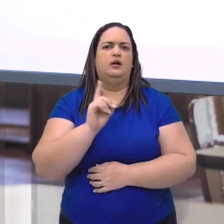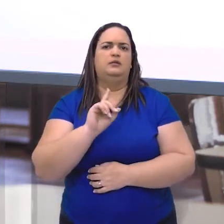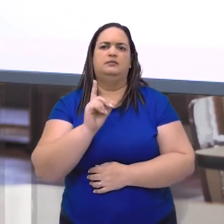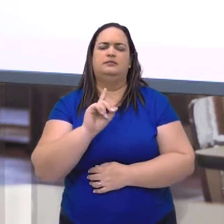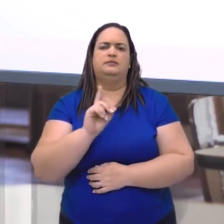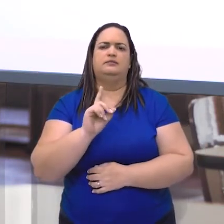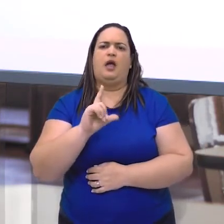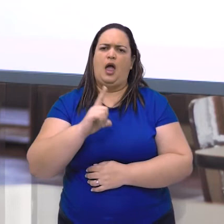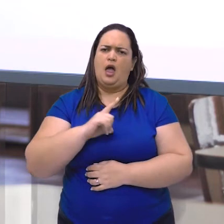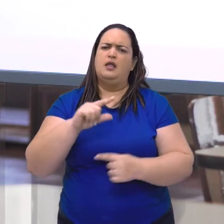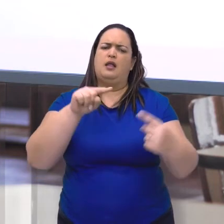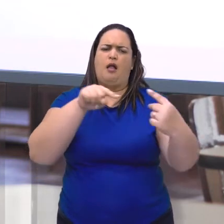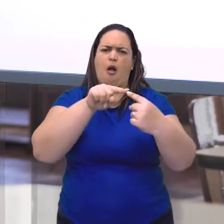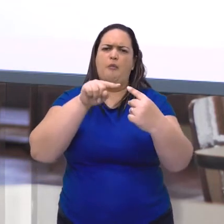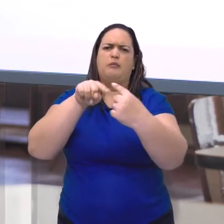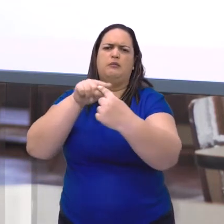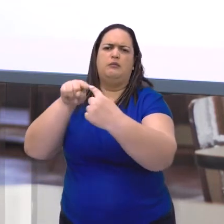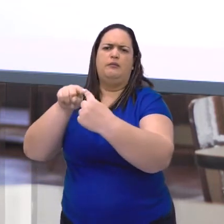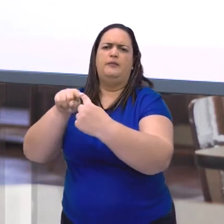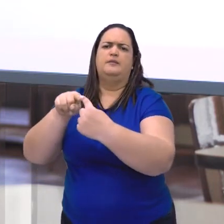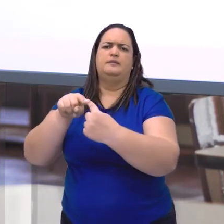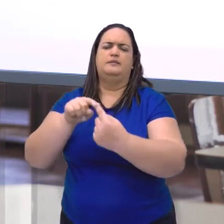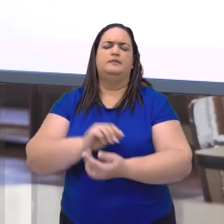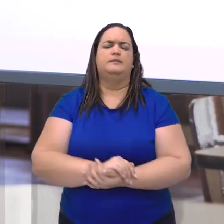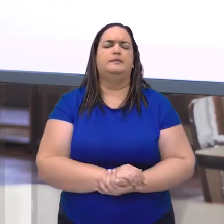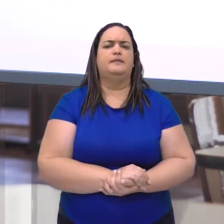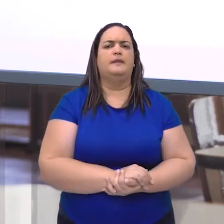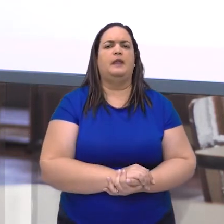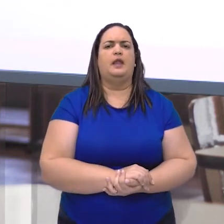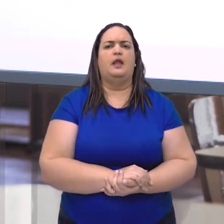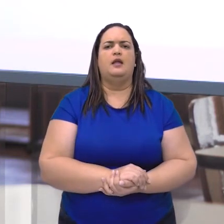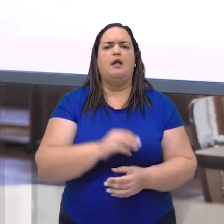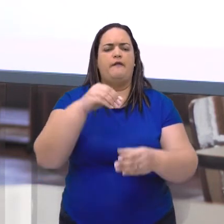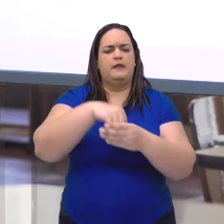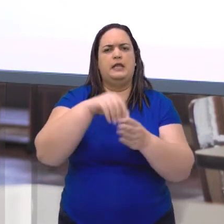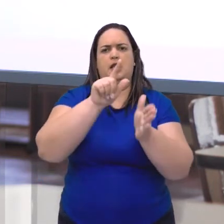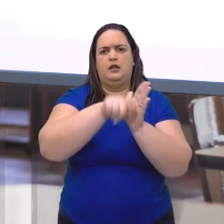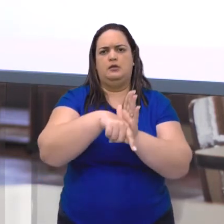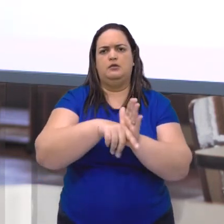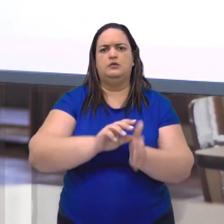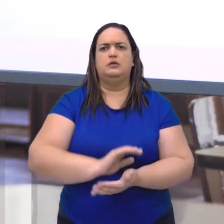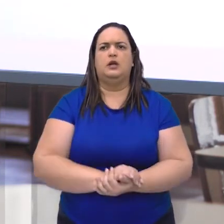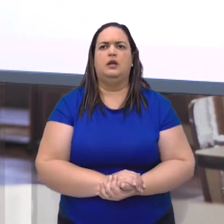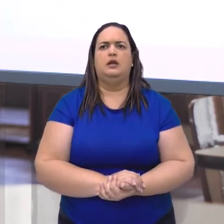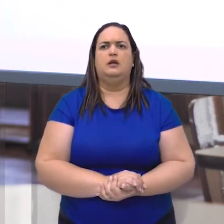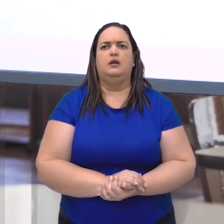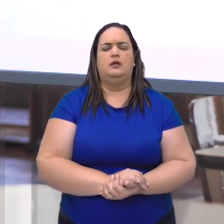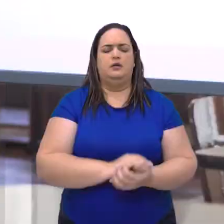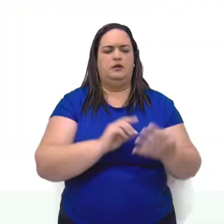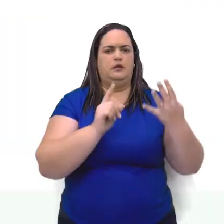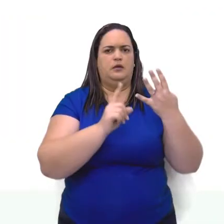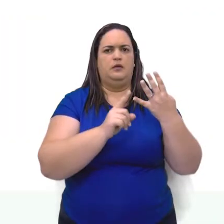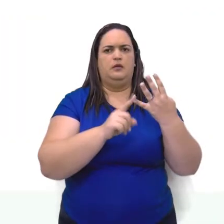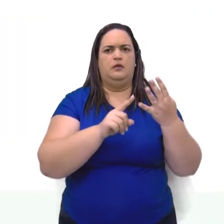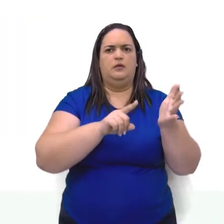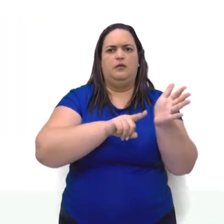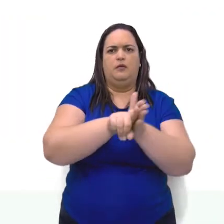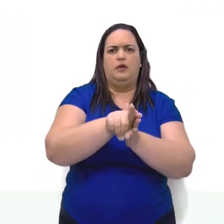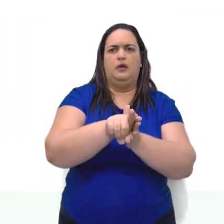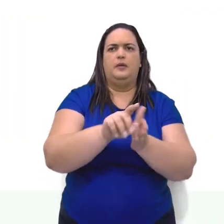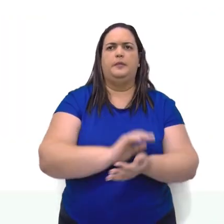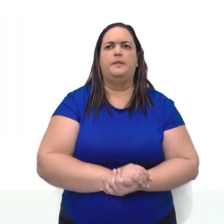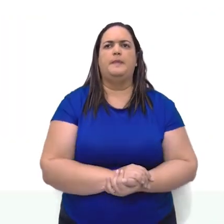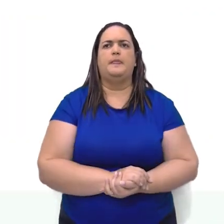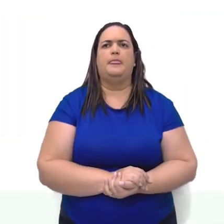Existem outros objetivos do gênero. Quarta questão. O que é descrito